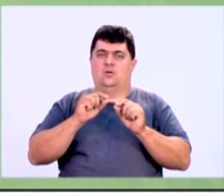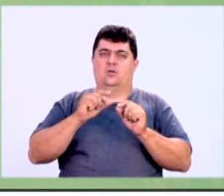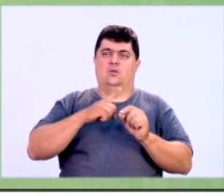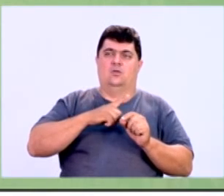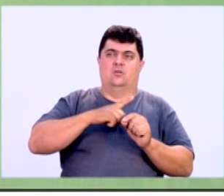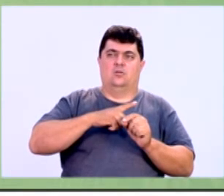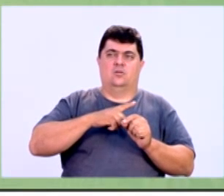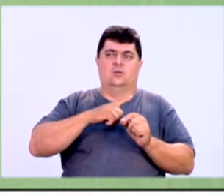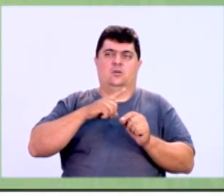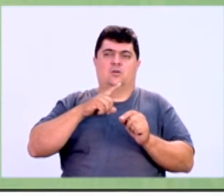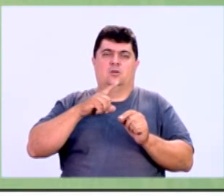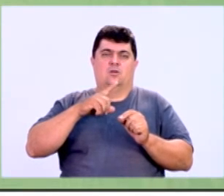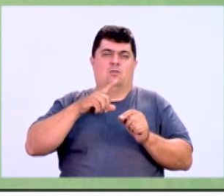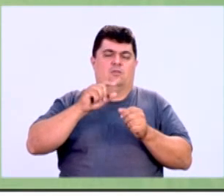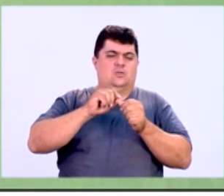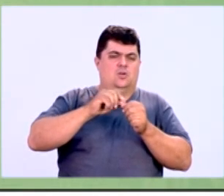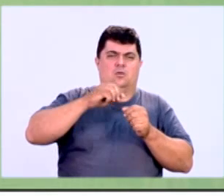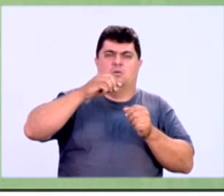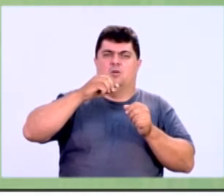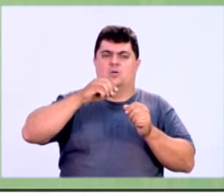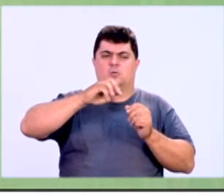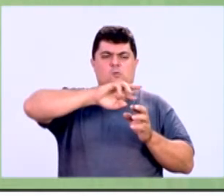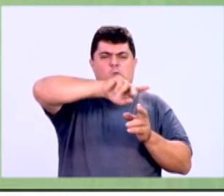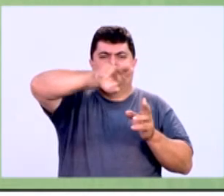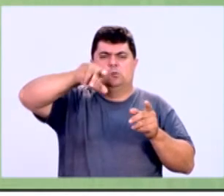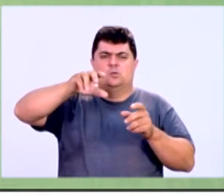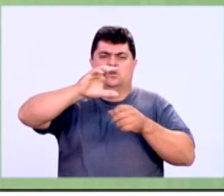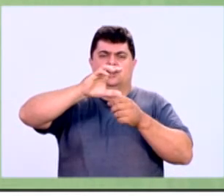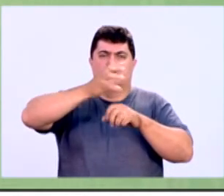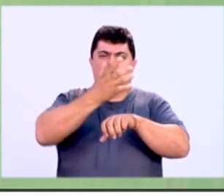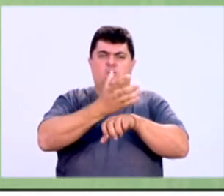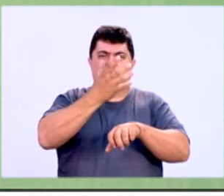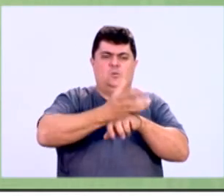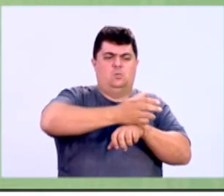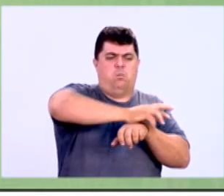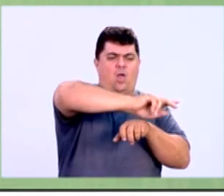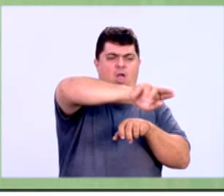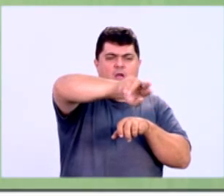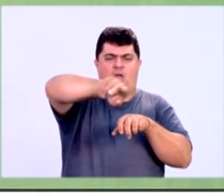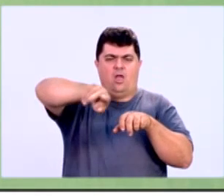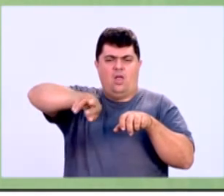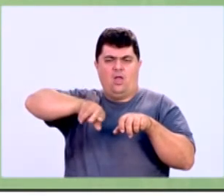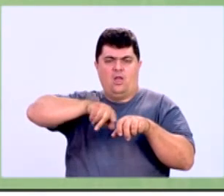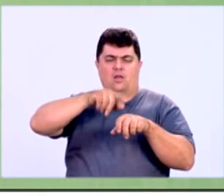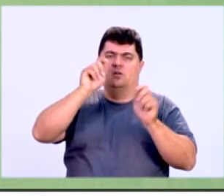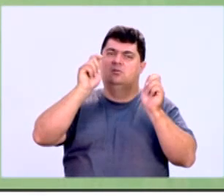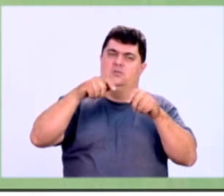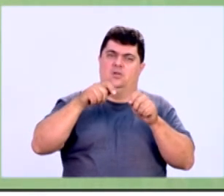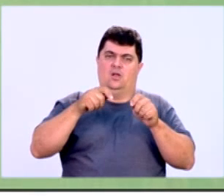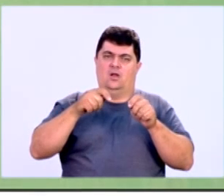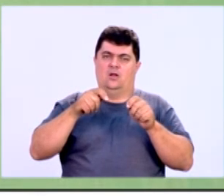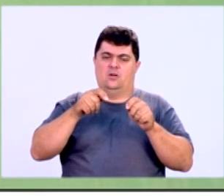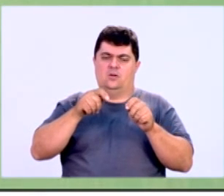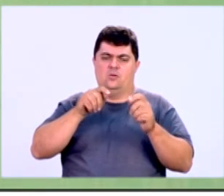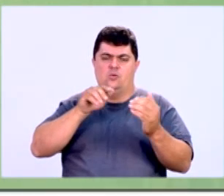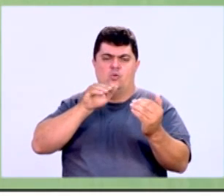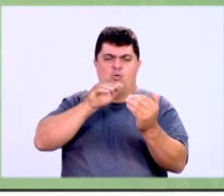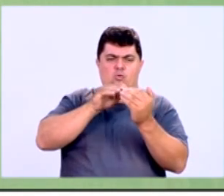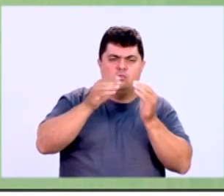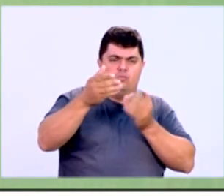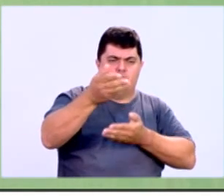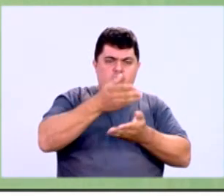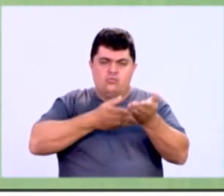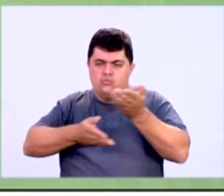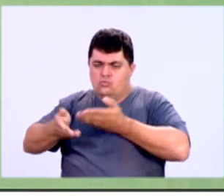multi, ou a inter, ou a transdisciplinaridade, ou seja, que várias áreas de